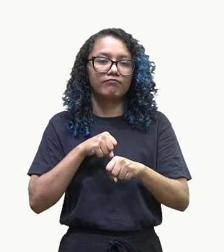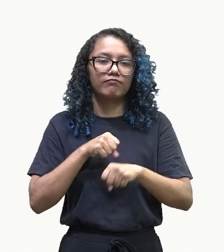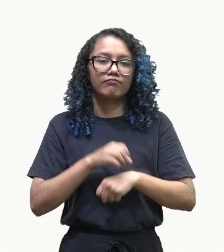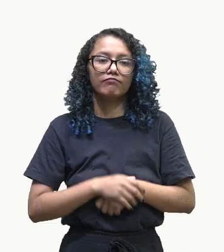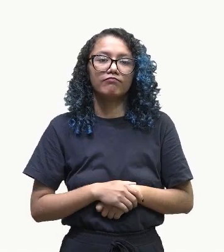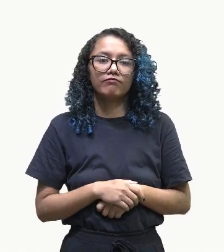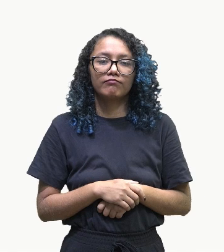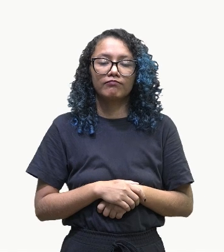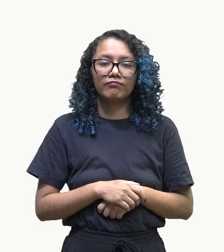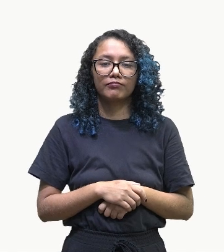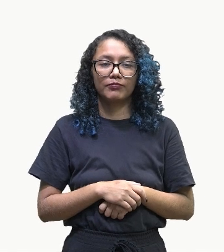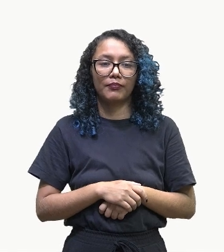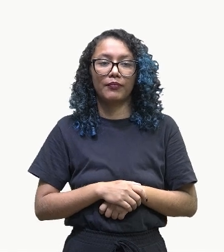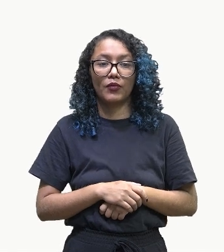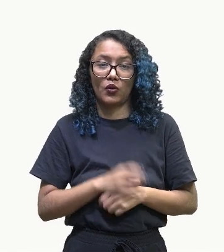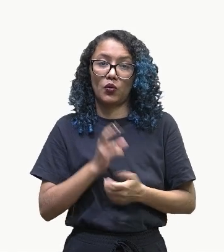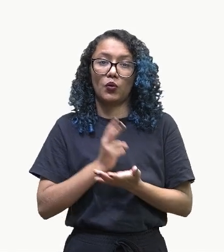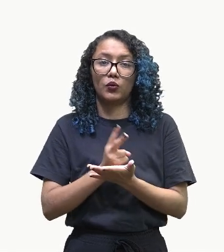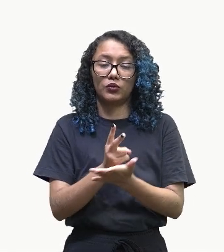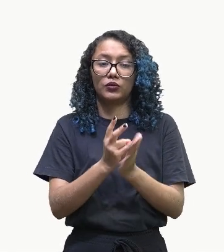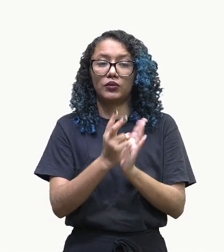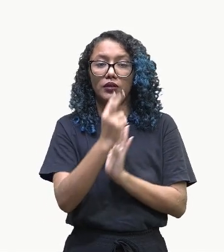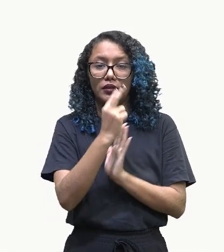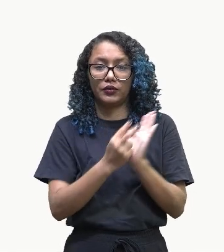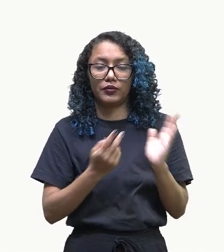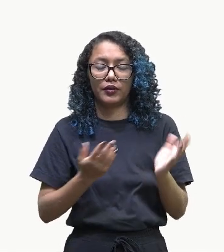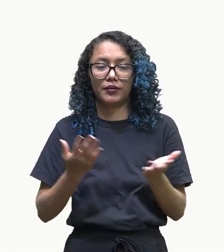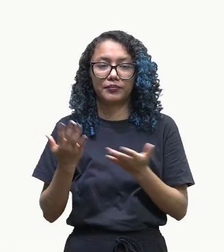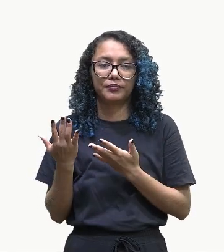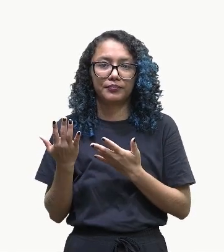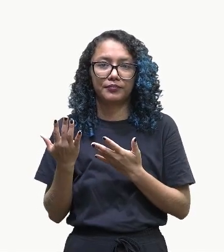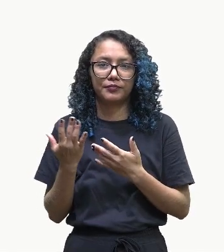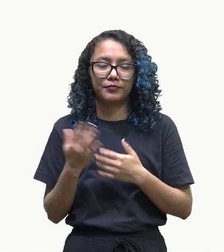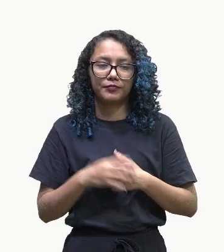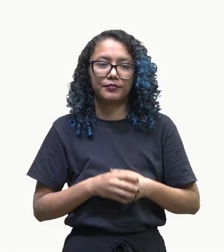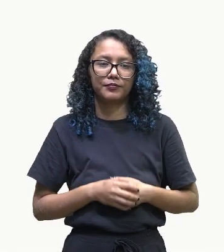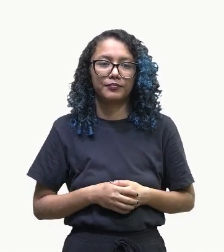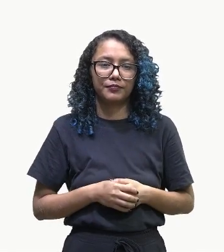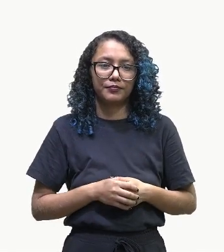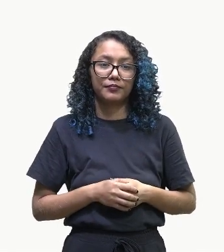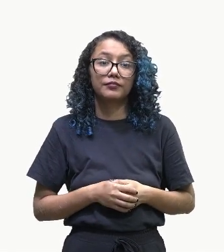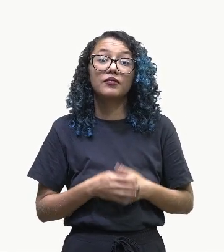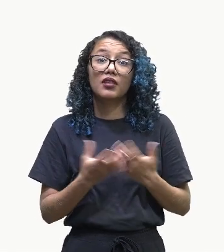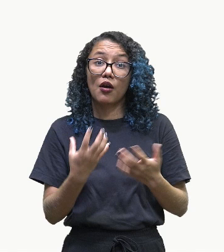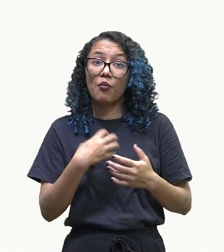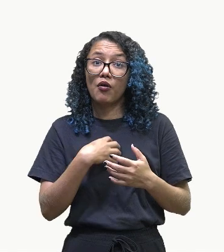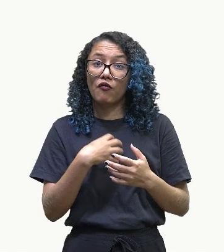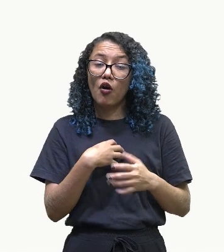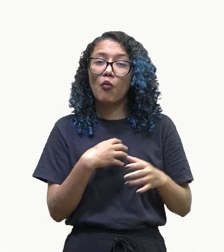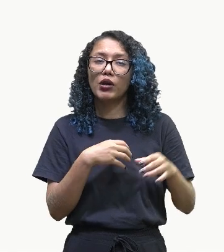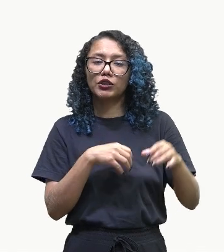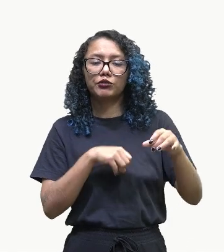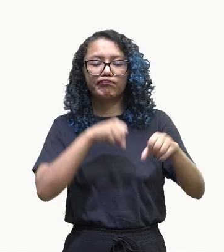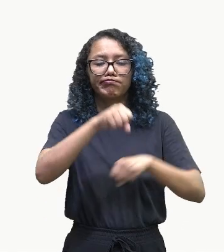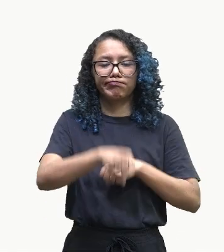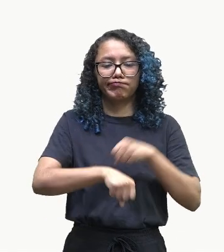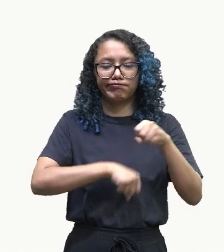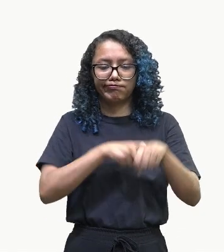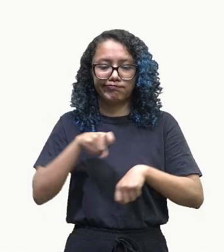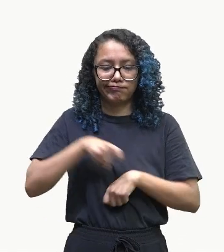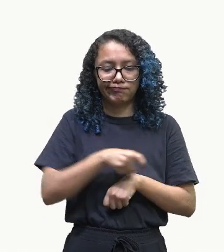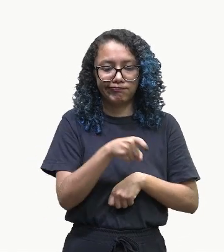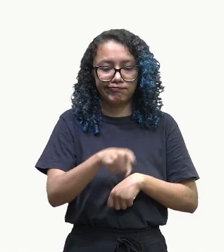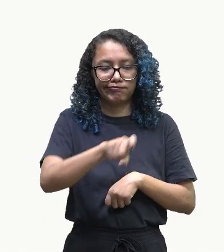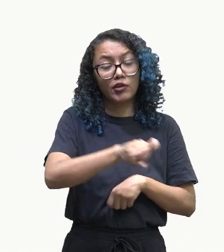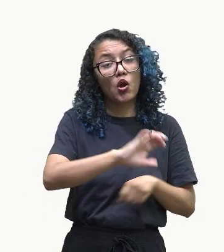passear, como lo usam os ciclistas. Então, além de um meio de transporte, as pessoas também utilizam para passear